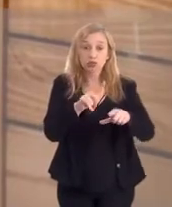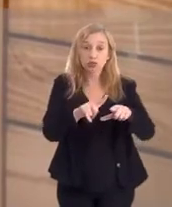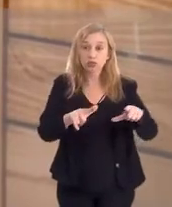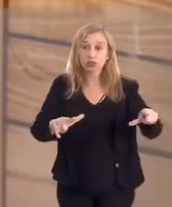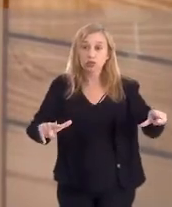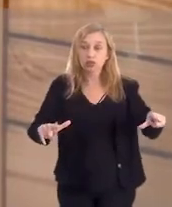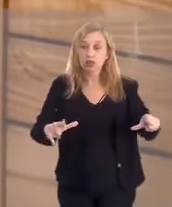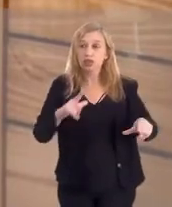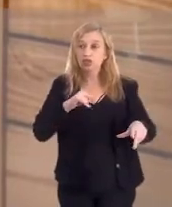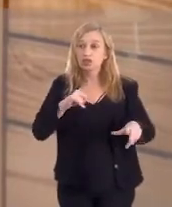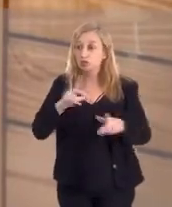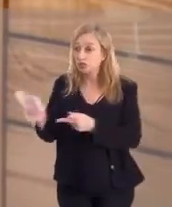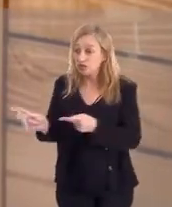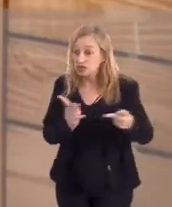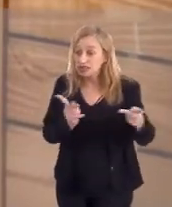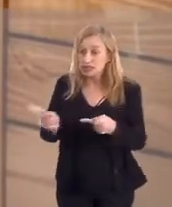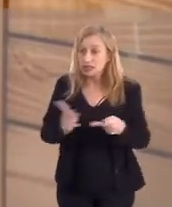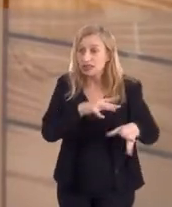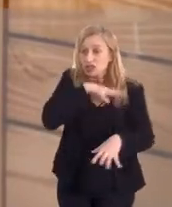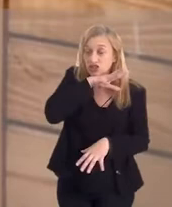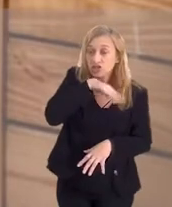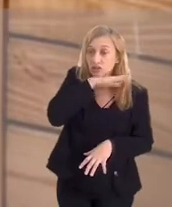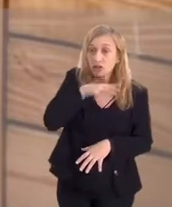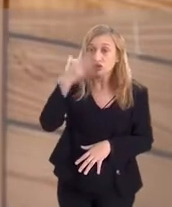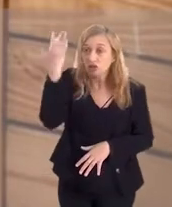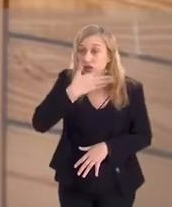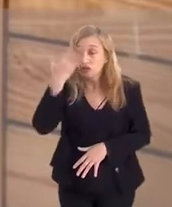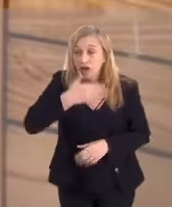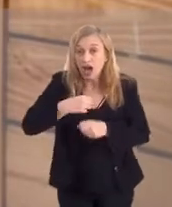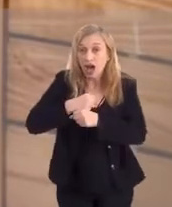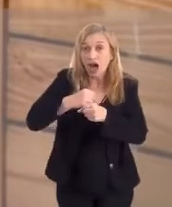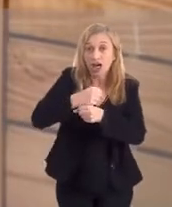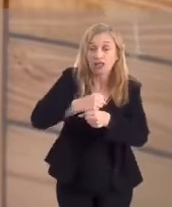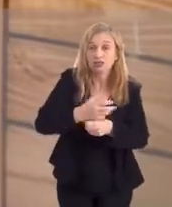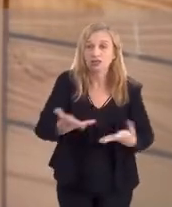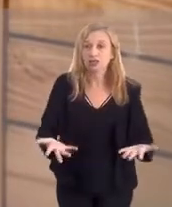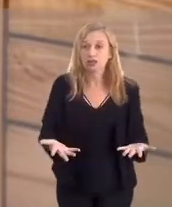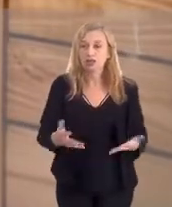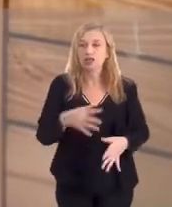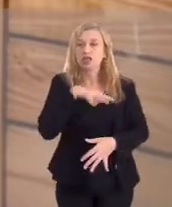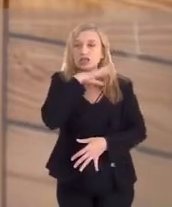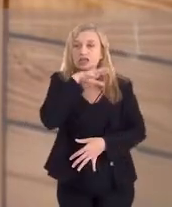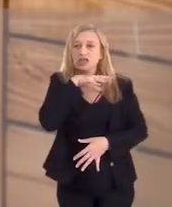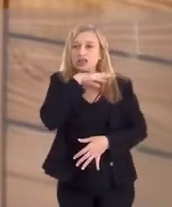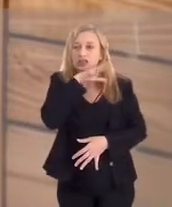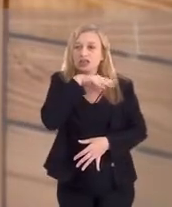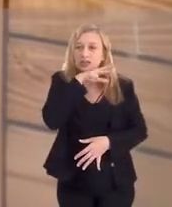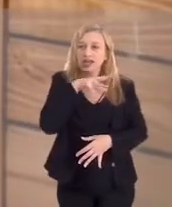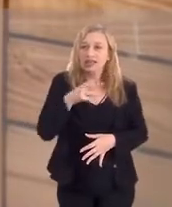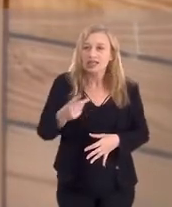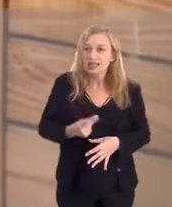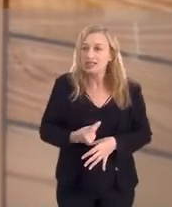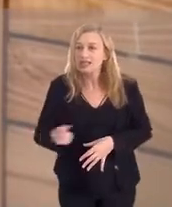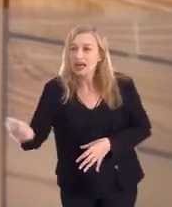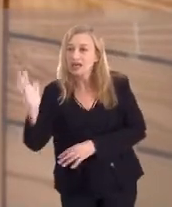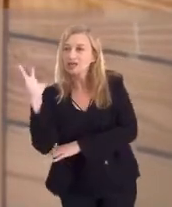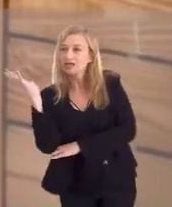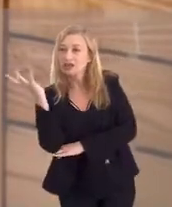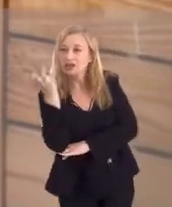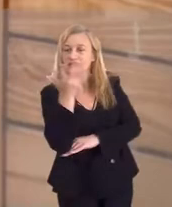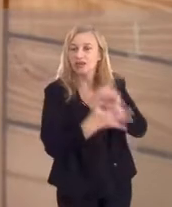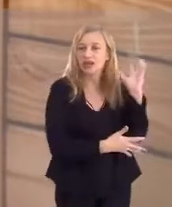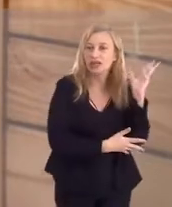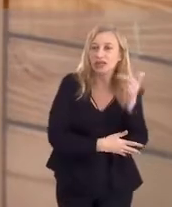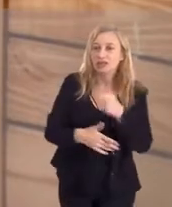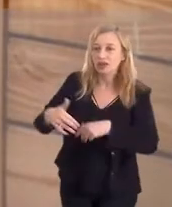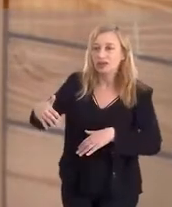Nós tivemos visitas de animais que a gente não vê há muito tempo. Os animais saíram da